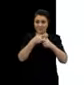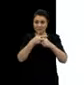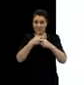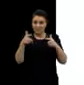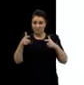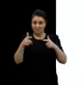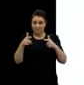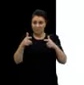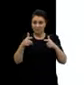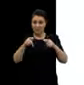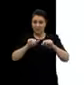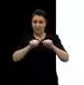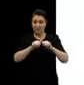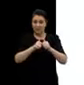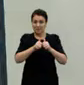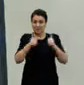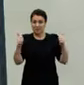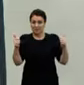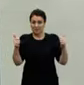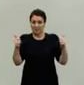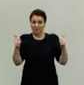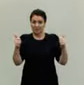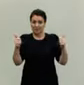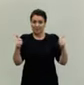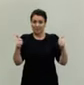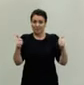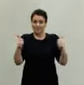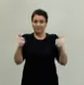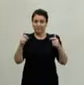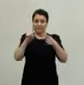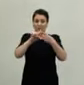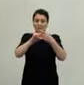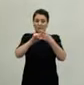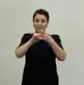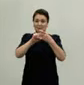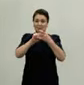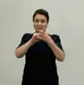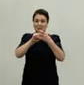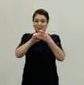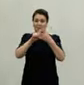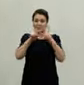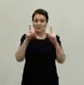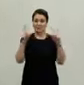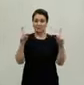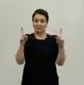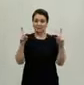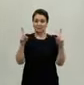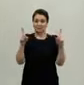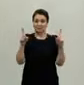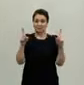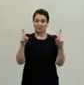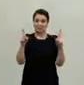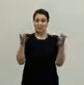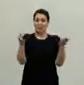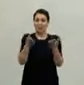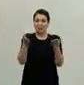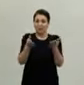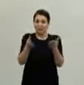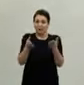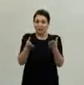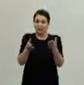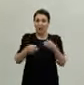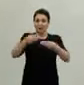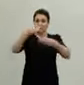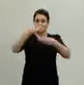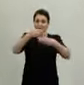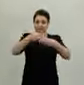da mitose, que os 2 dedinhos se separaram, as cromátides irmãs? Nessa parte aqui da meiose,